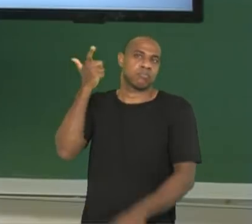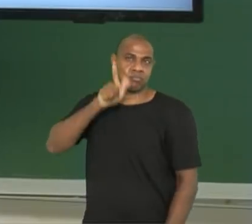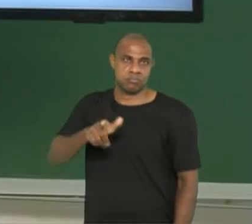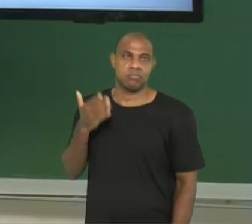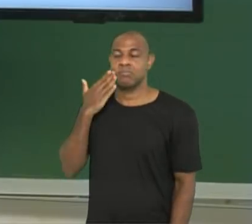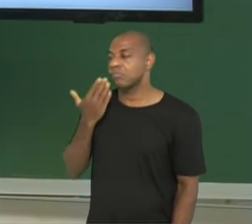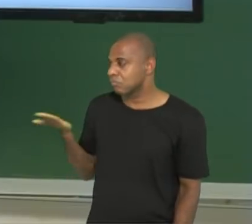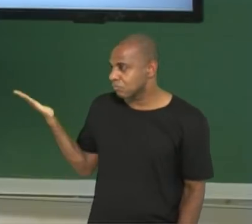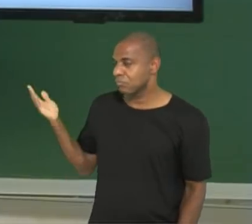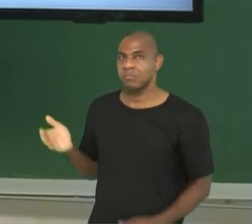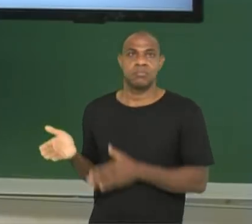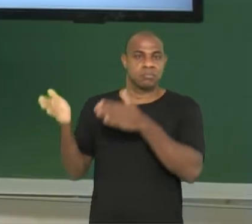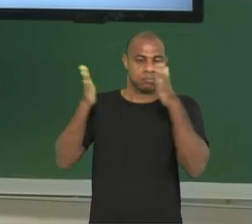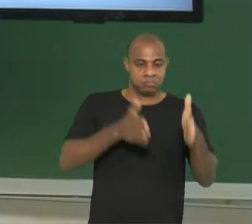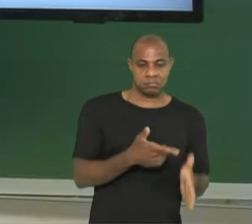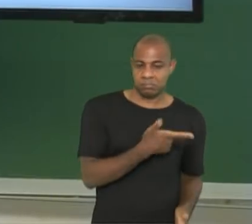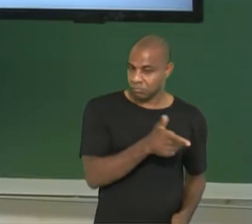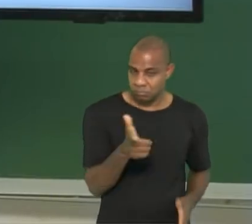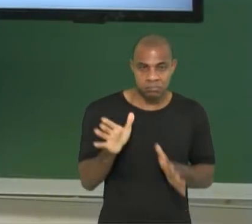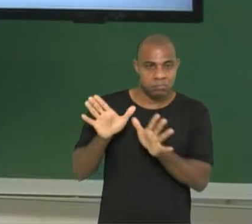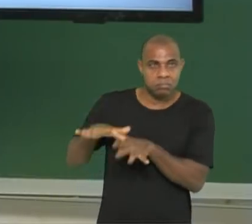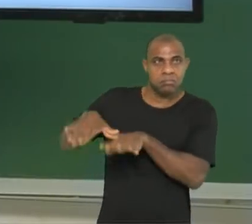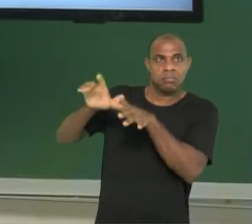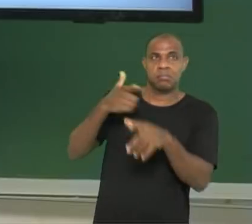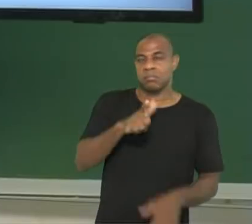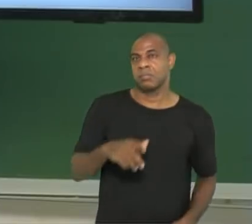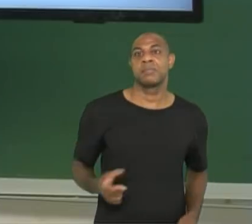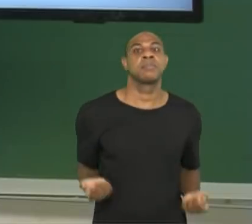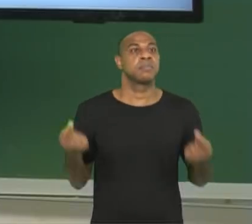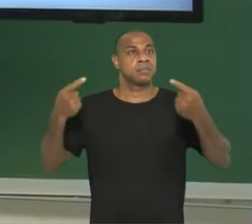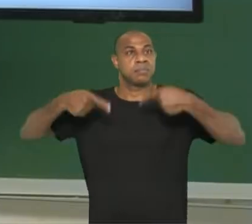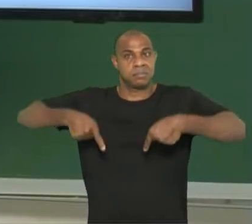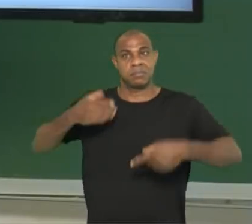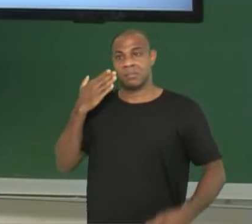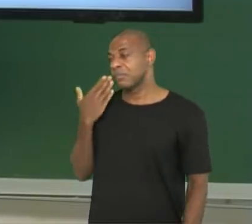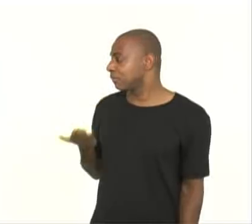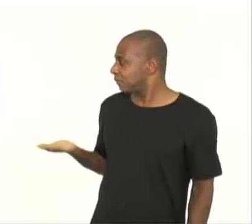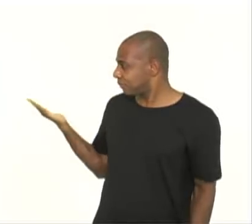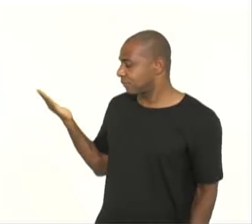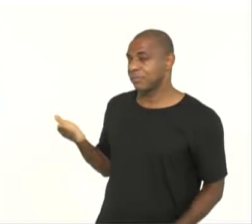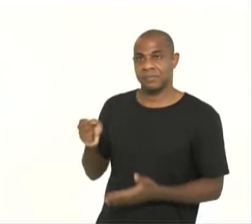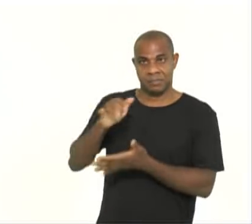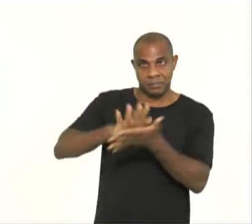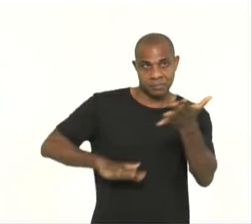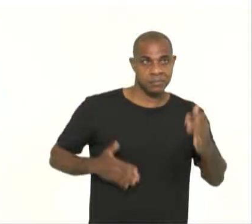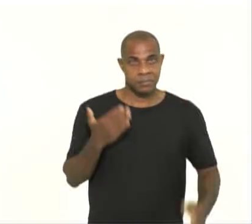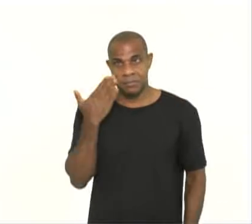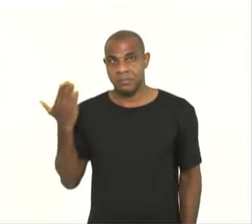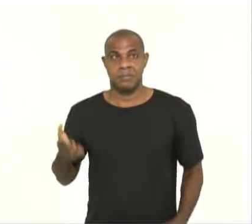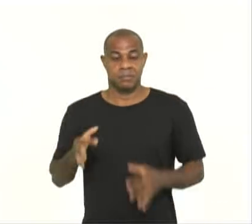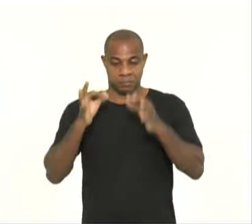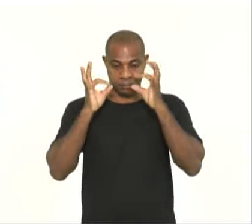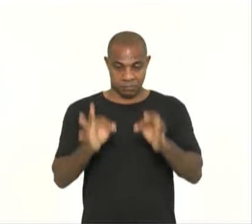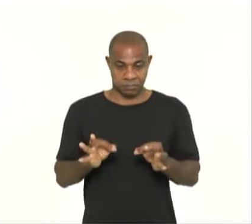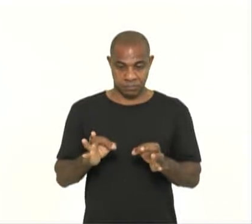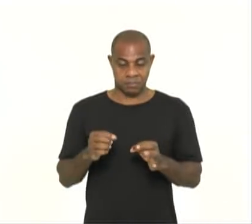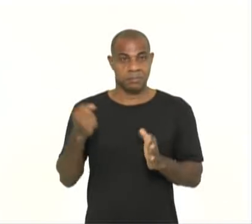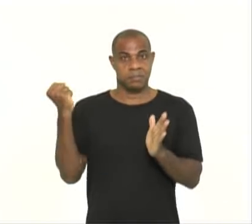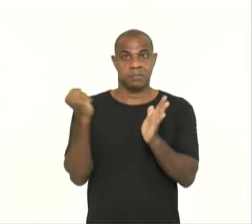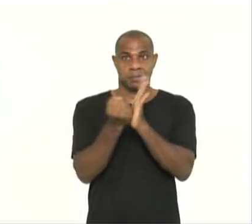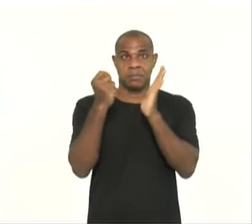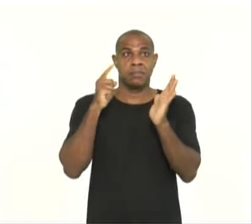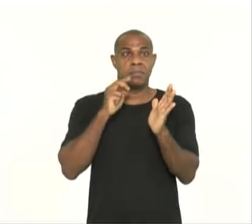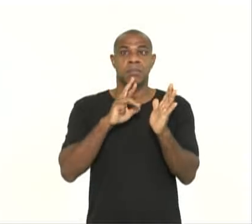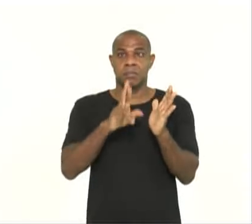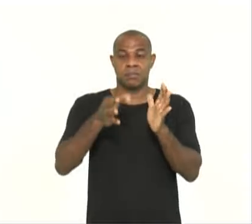de nadar. Olha só, mais um exercício agora sobre aves. Analise as afirmações e marque a alternativa que apresenta as que